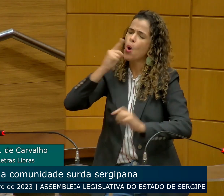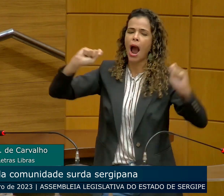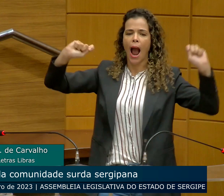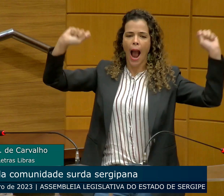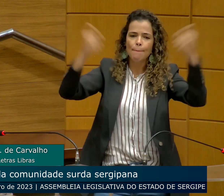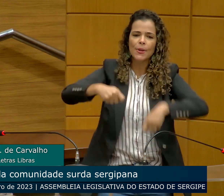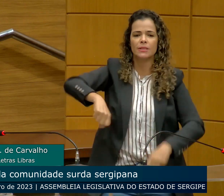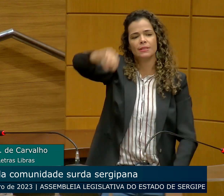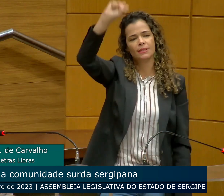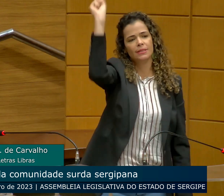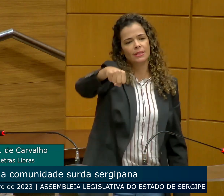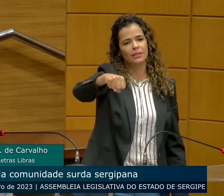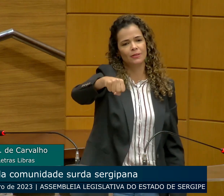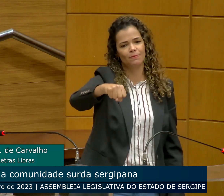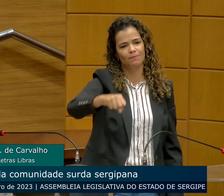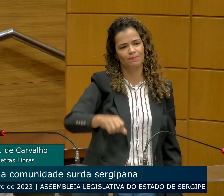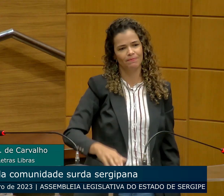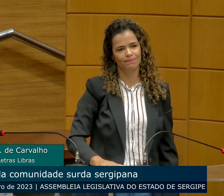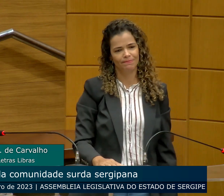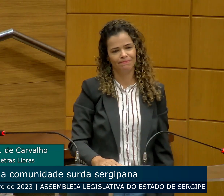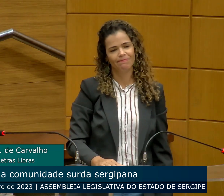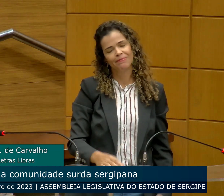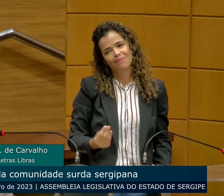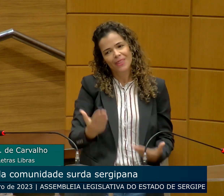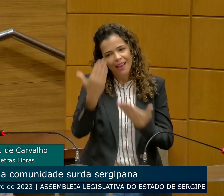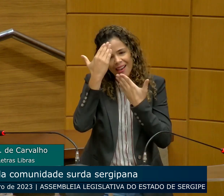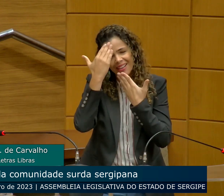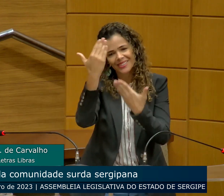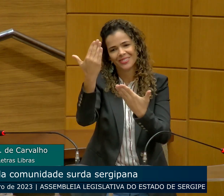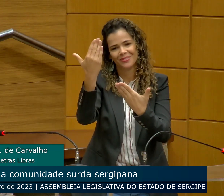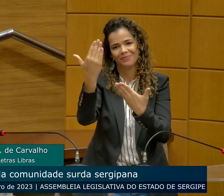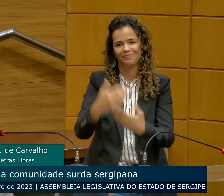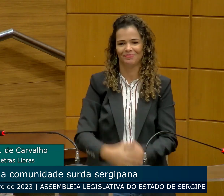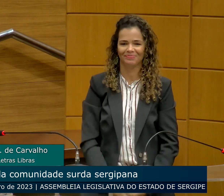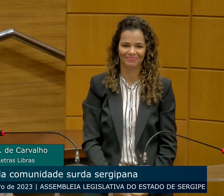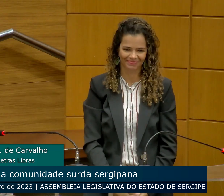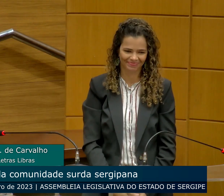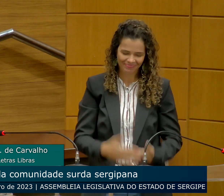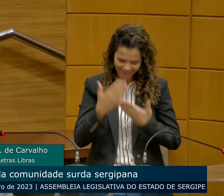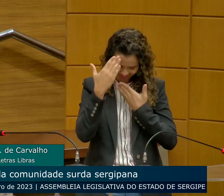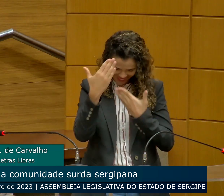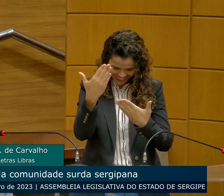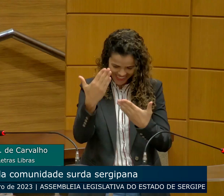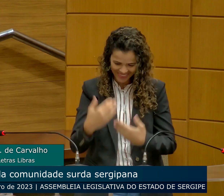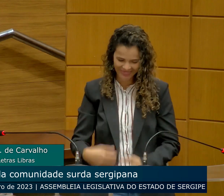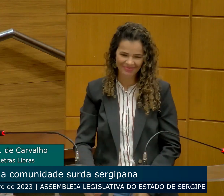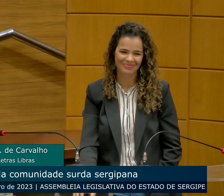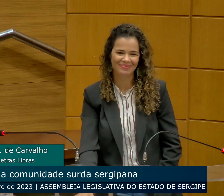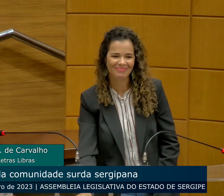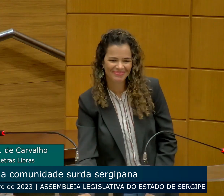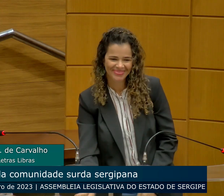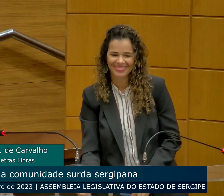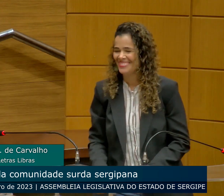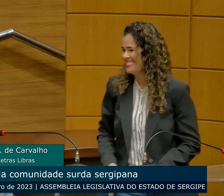minhas lutas, eu me mantive forte, eu fui atrás. Então, hoje eu estou aqui para agradecer.